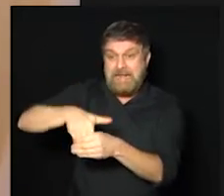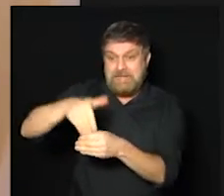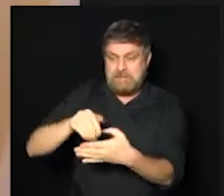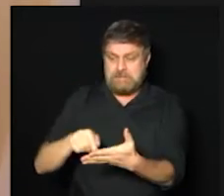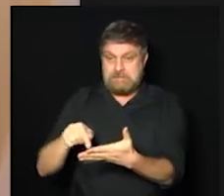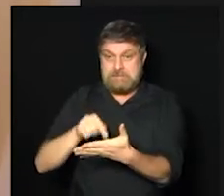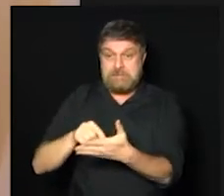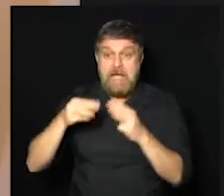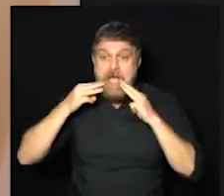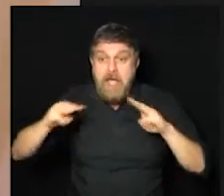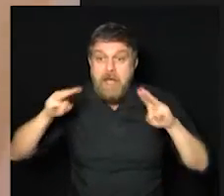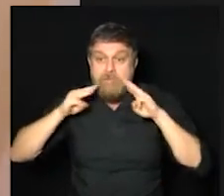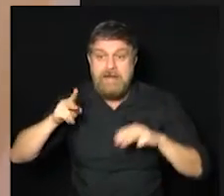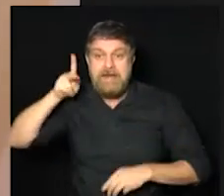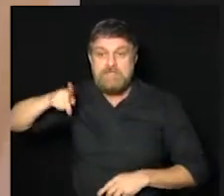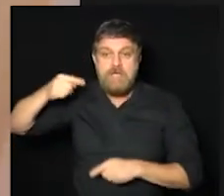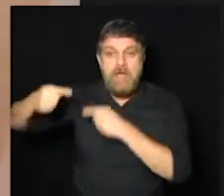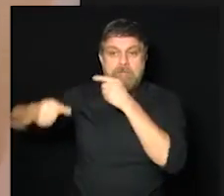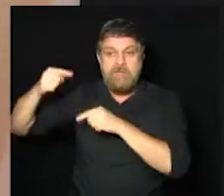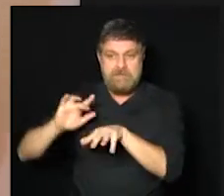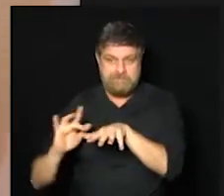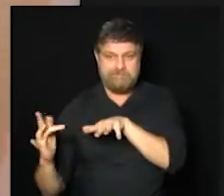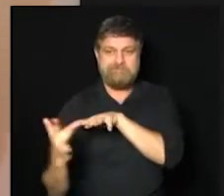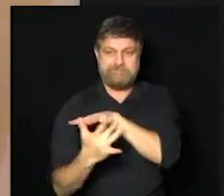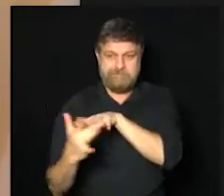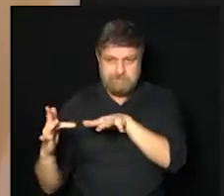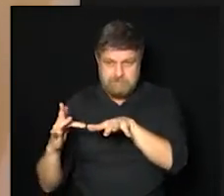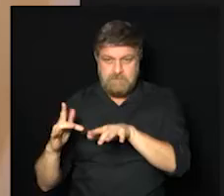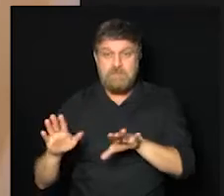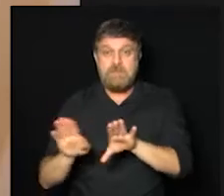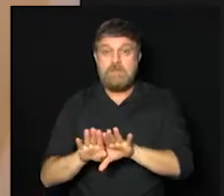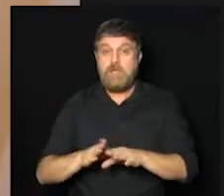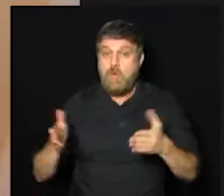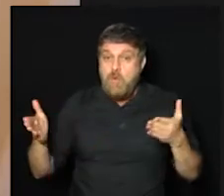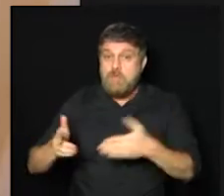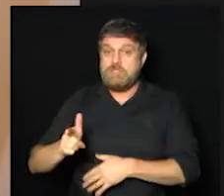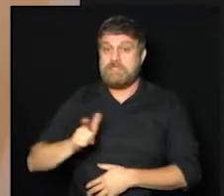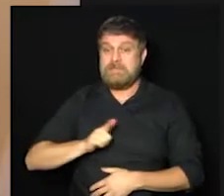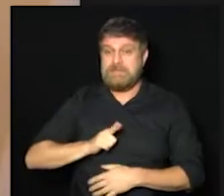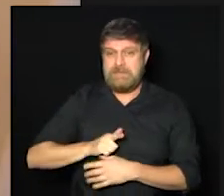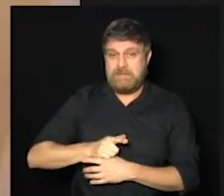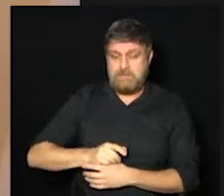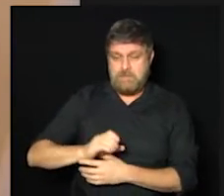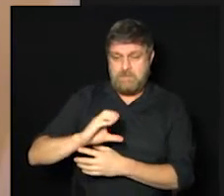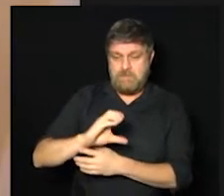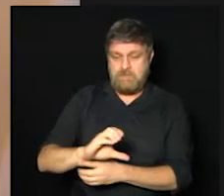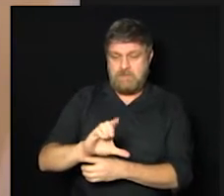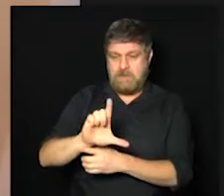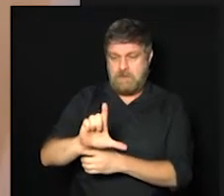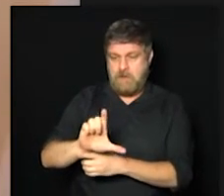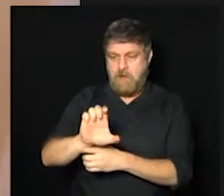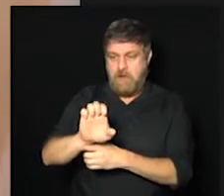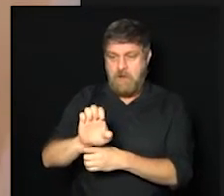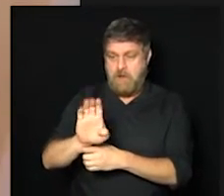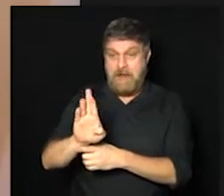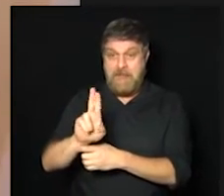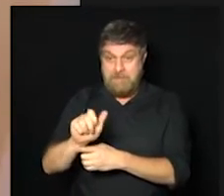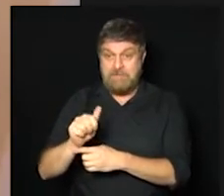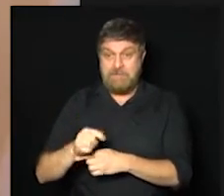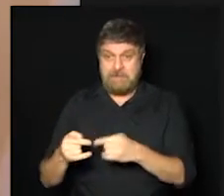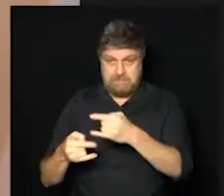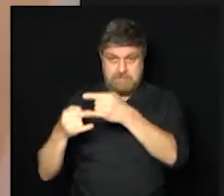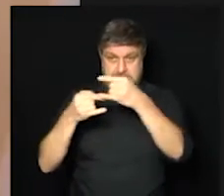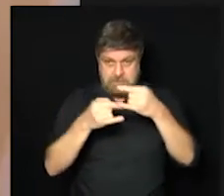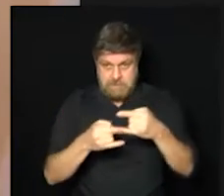marketing político digital. Hoje nós teremos aí o Kleber Carrilho, ele vai fazer por